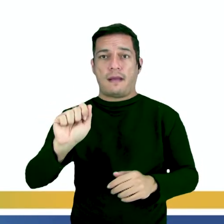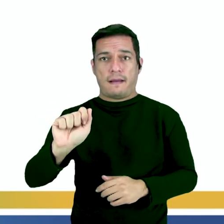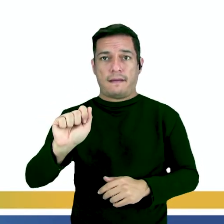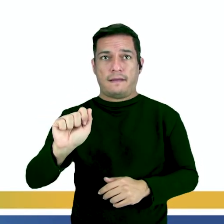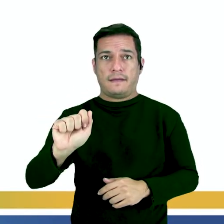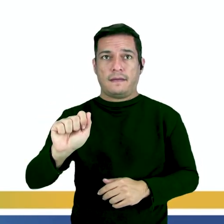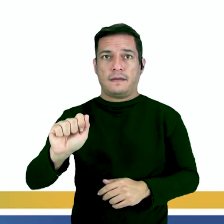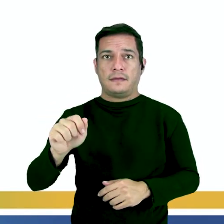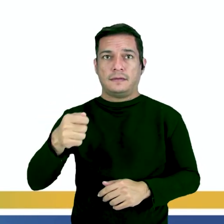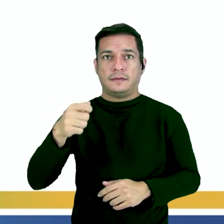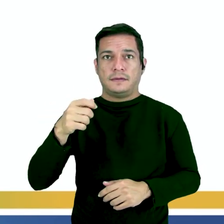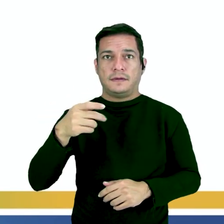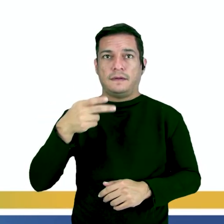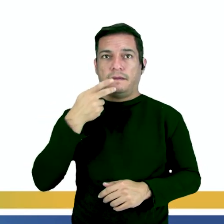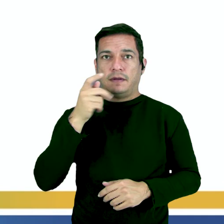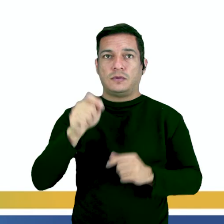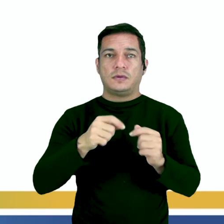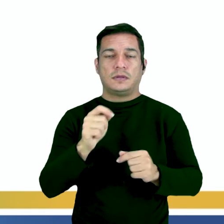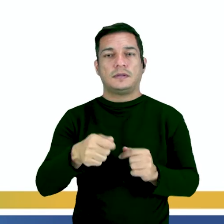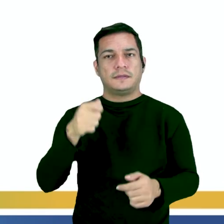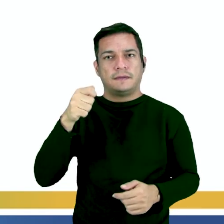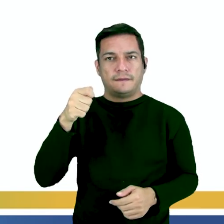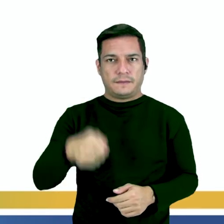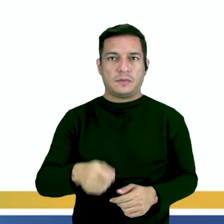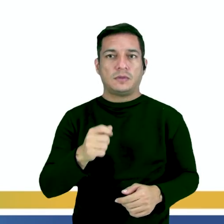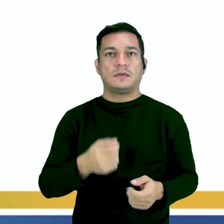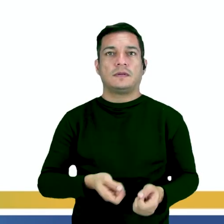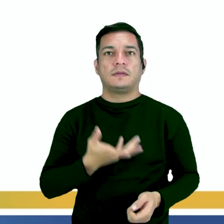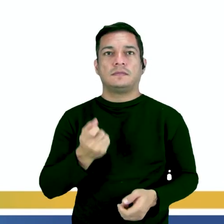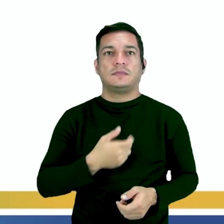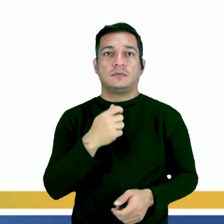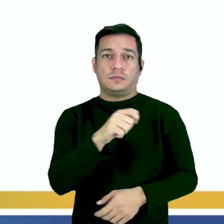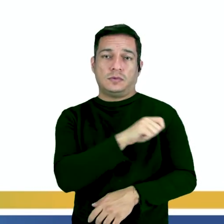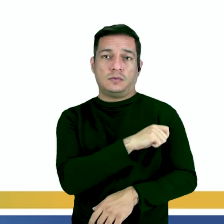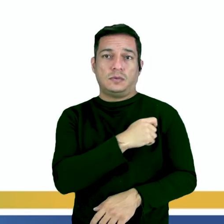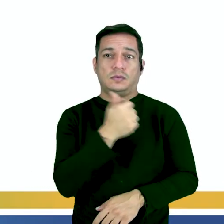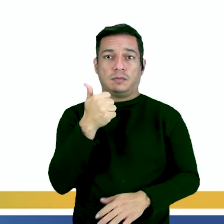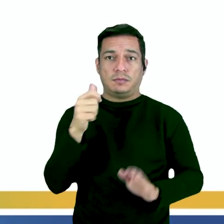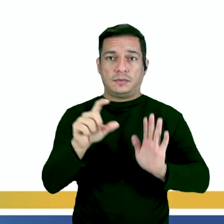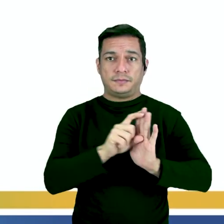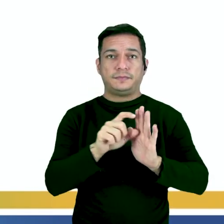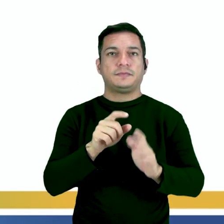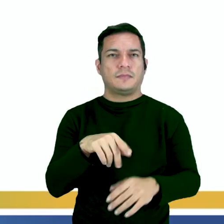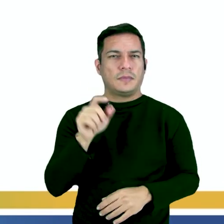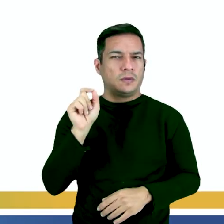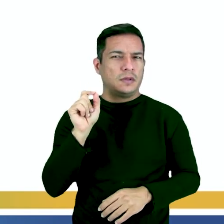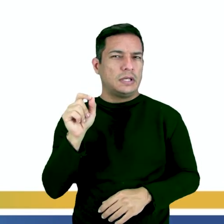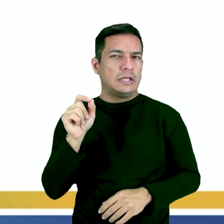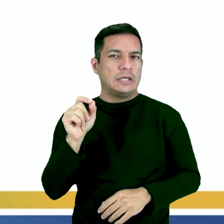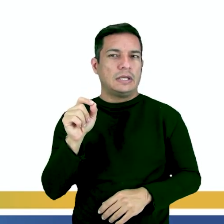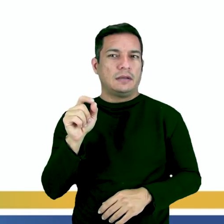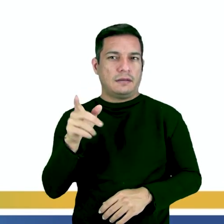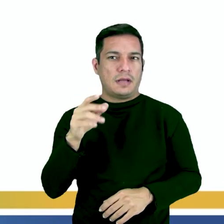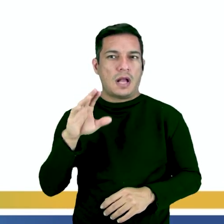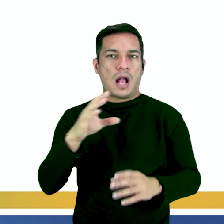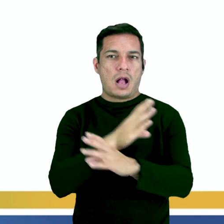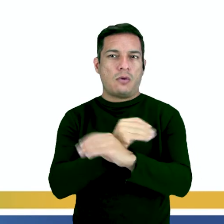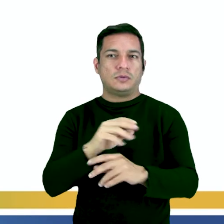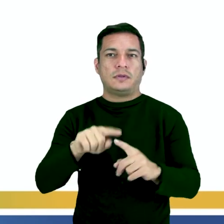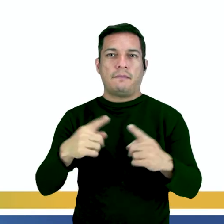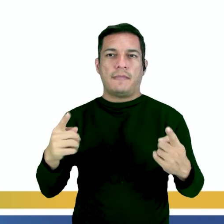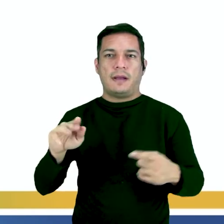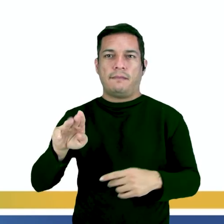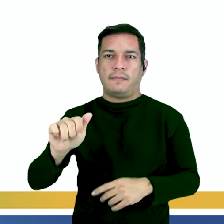A, confirmação do que foi expresso por uma aluna no primeiro parágrafo. Será que foi isso? Será que a conjunção